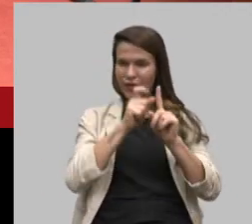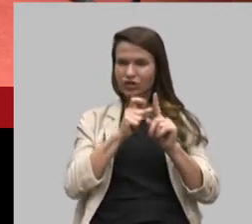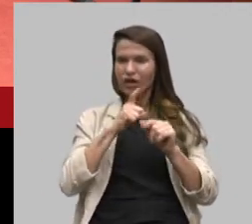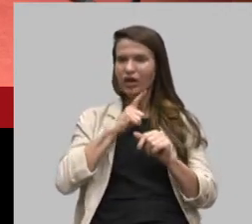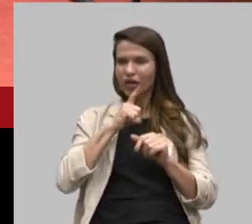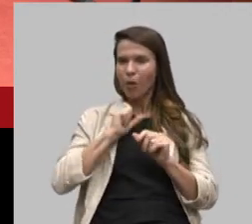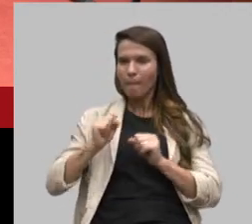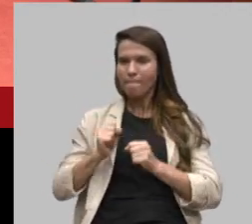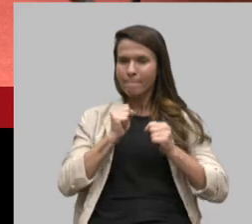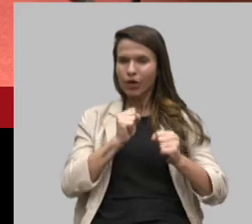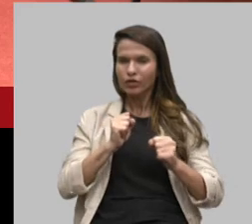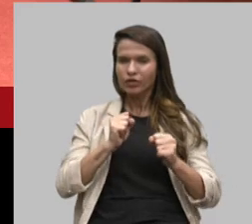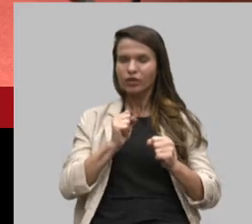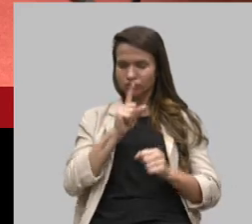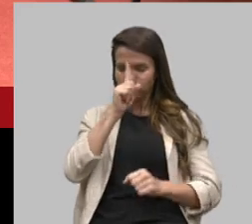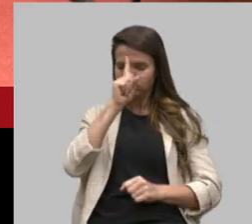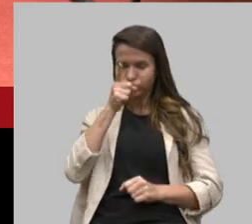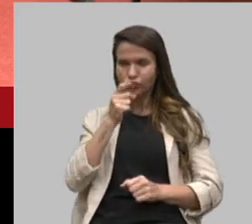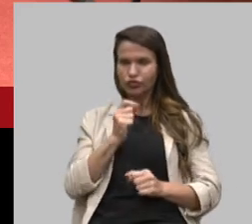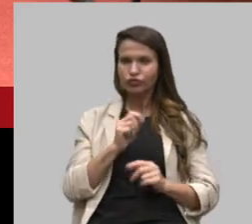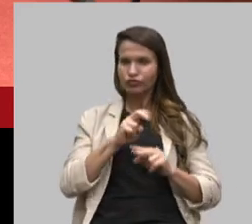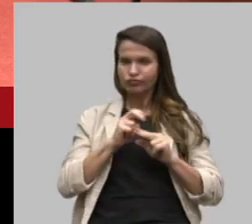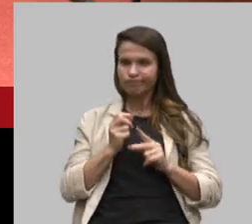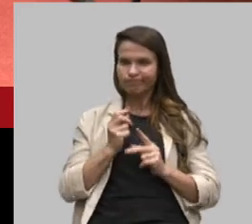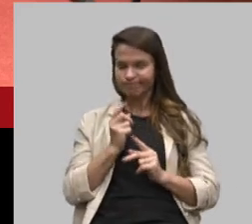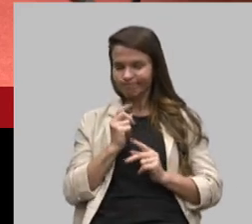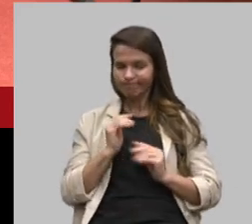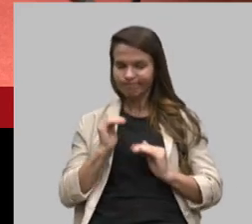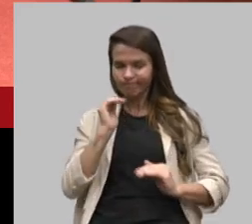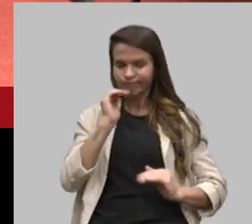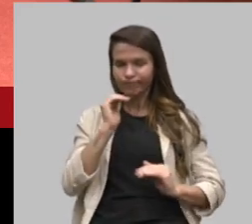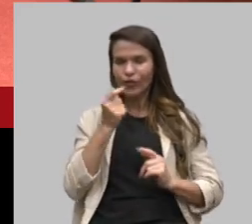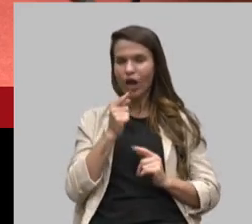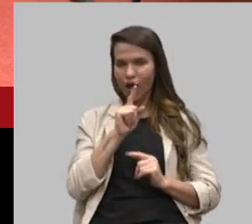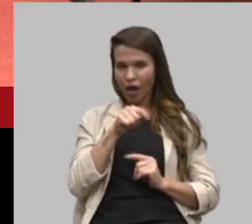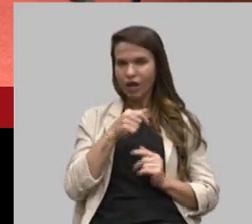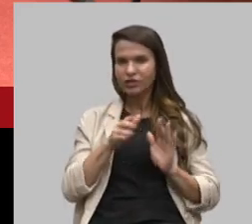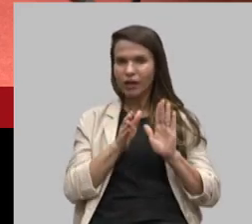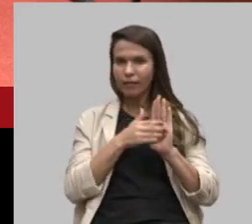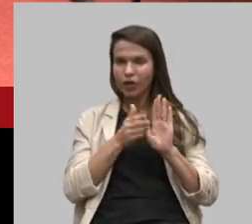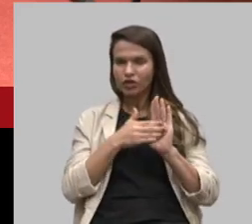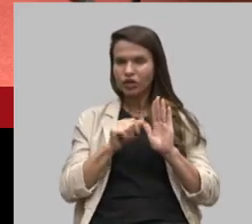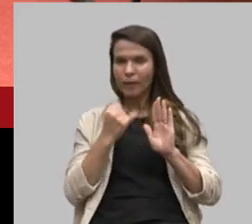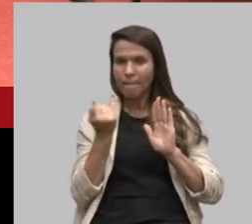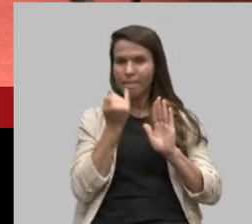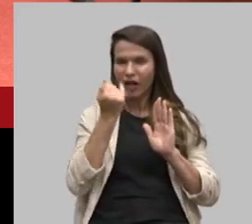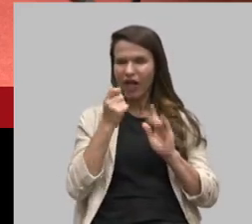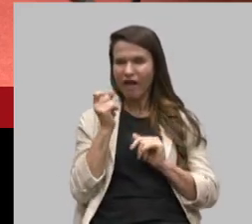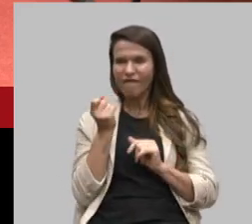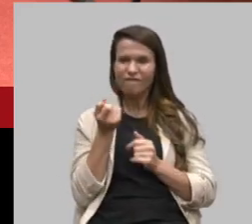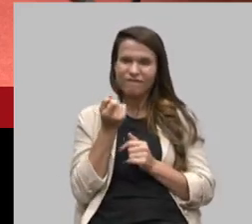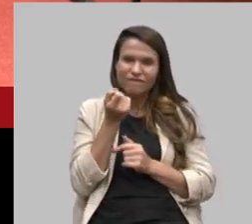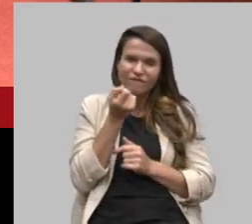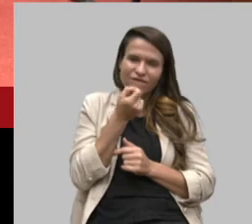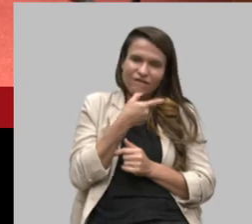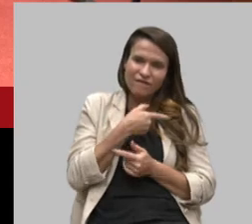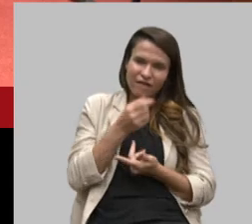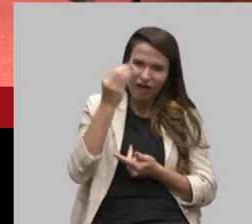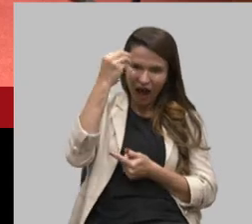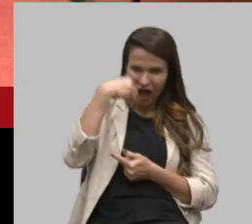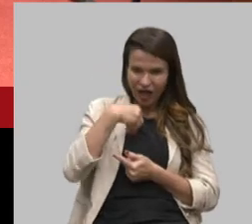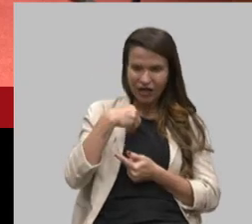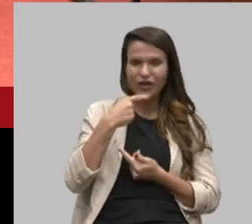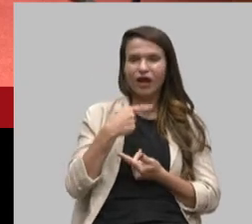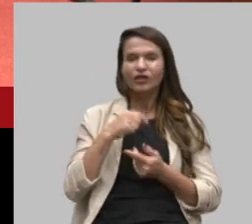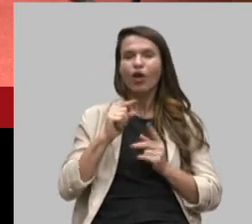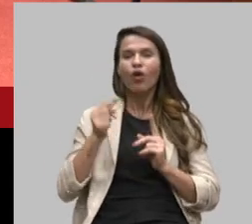ou autoridade sobre você e infelizmente é Nesse quesito que essa proposta tão importante é falha ela tem como objetivo aumentar o